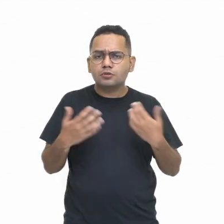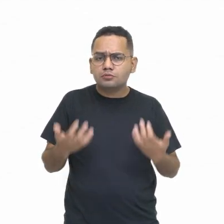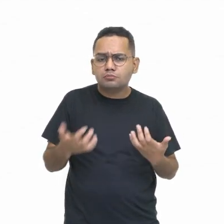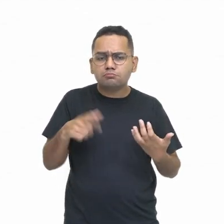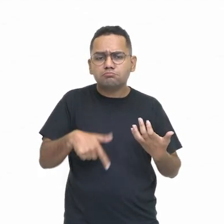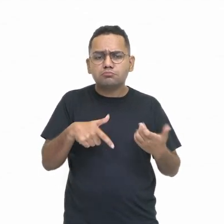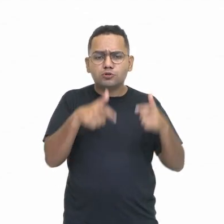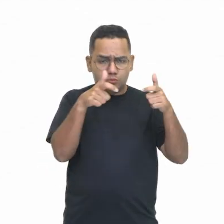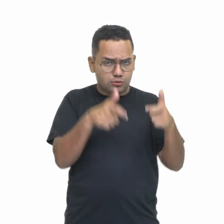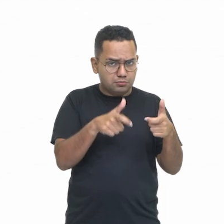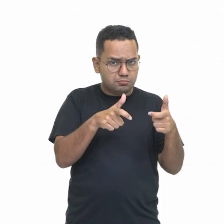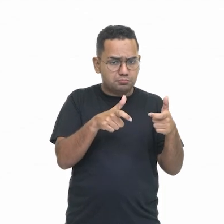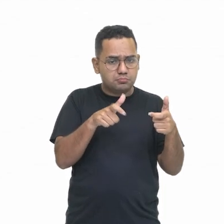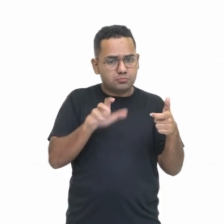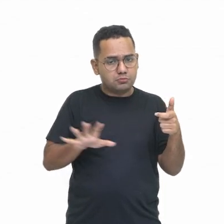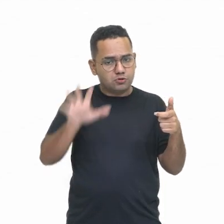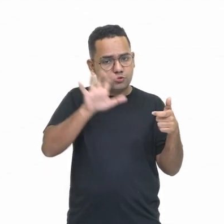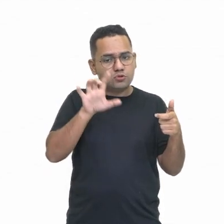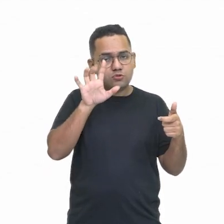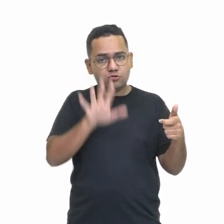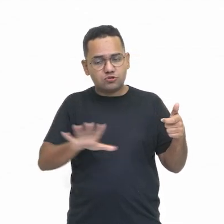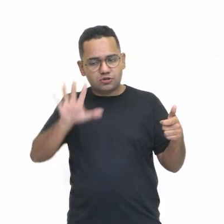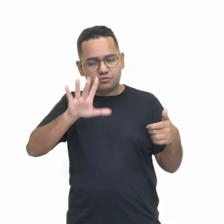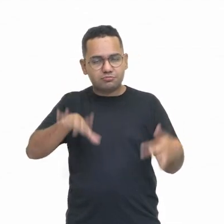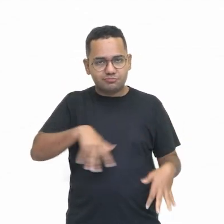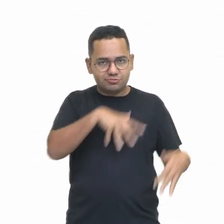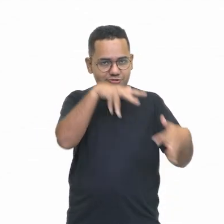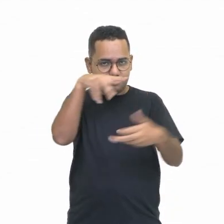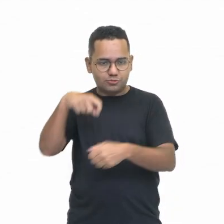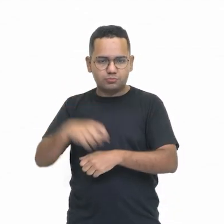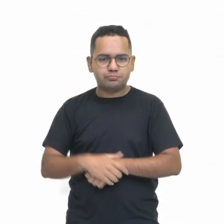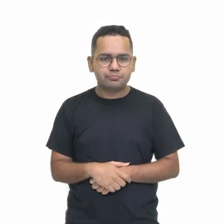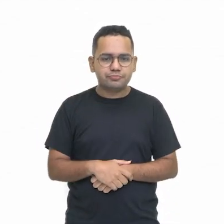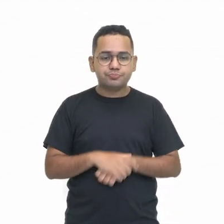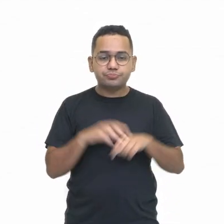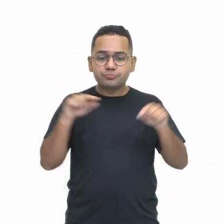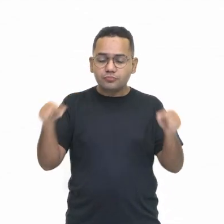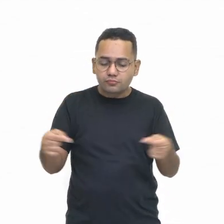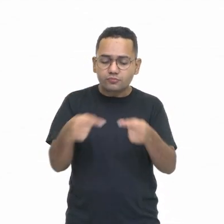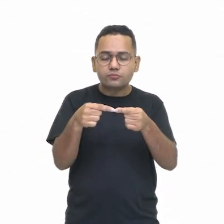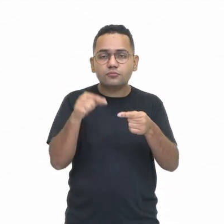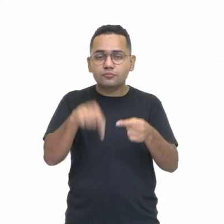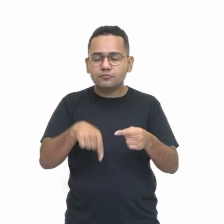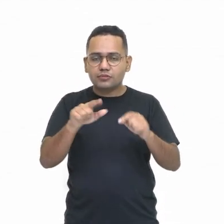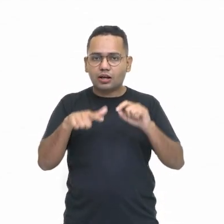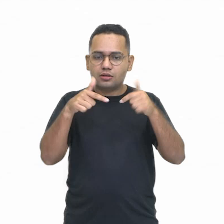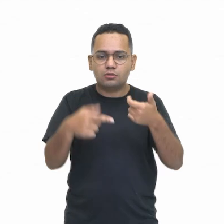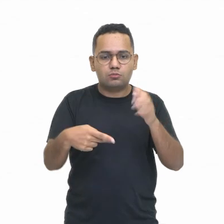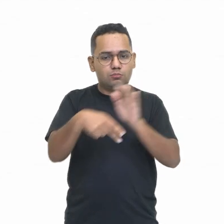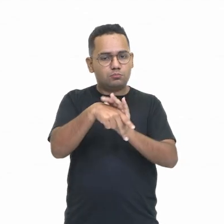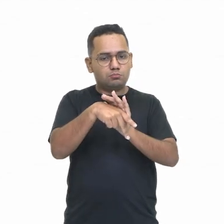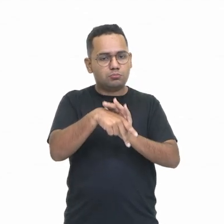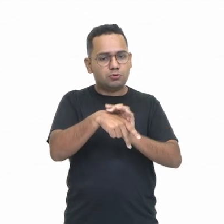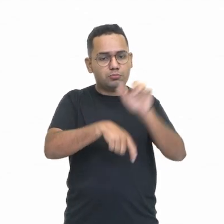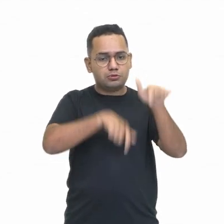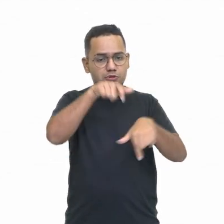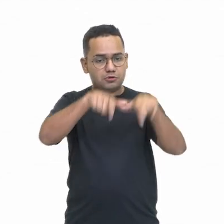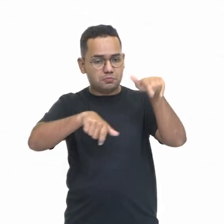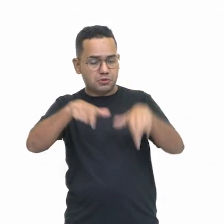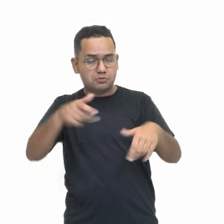âmbito local, regional, nacional e global, bem como o